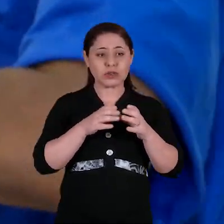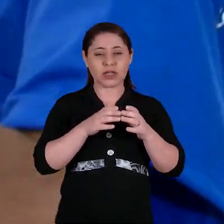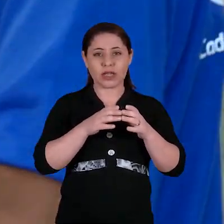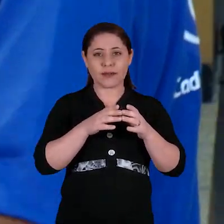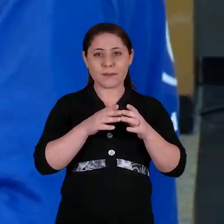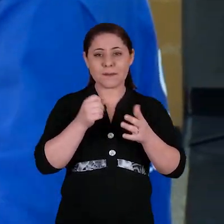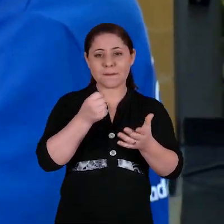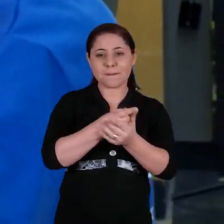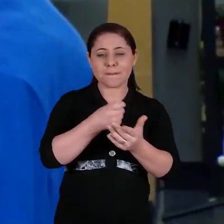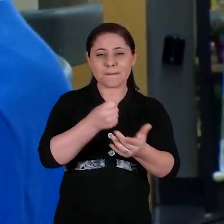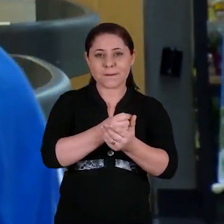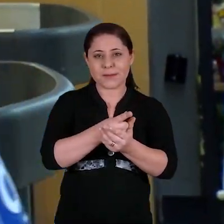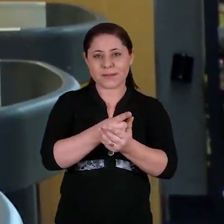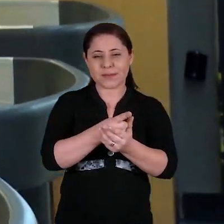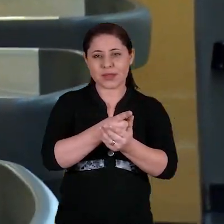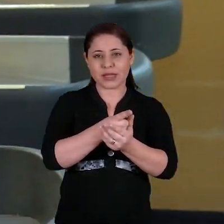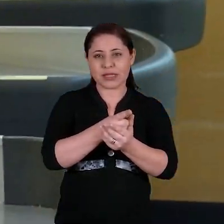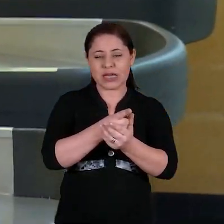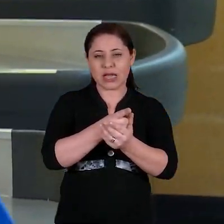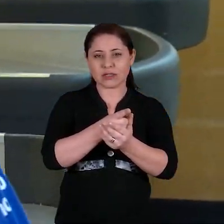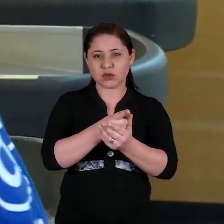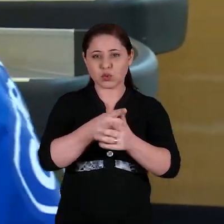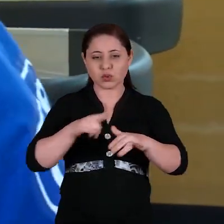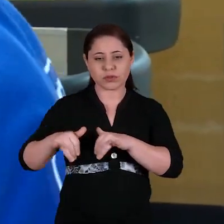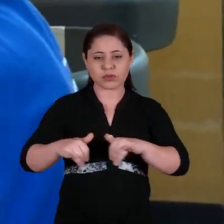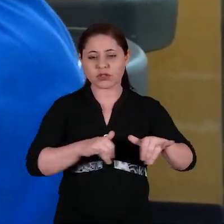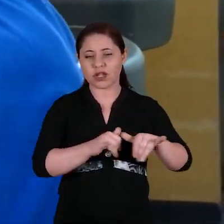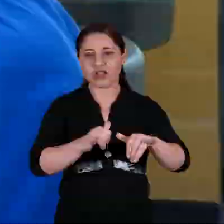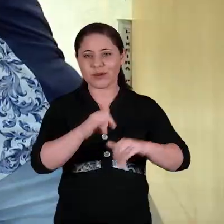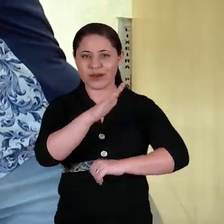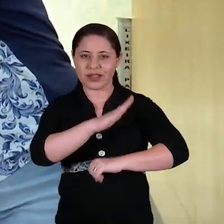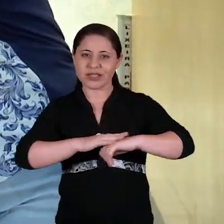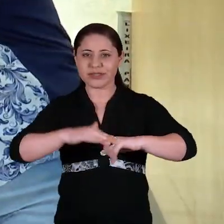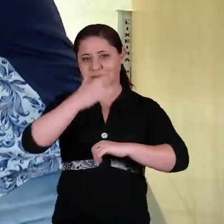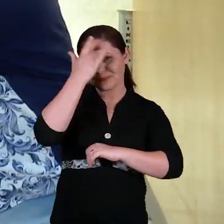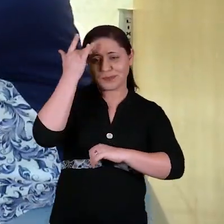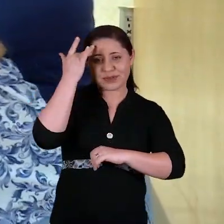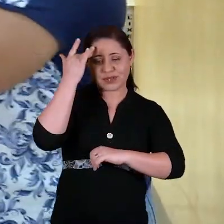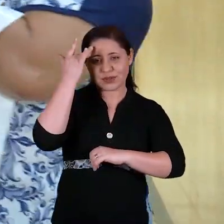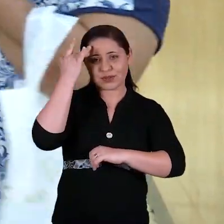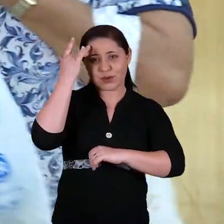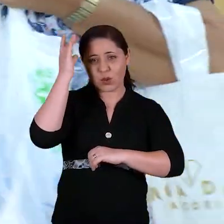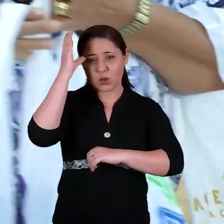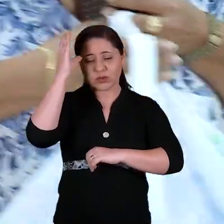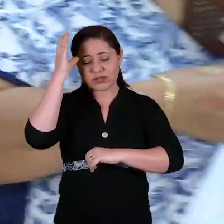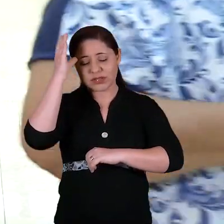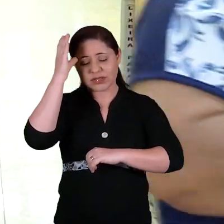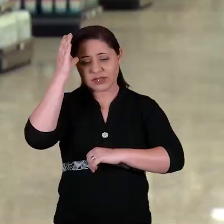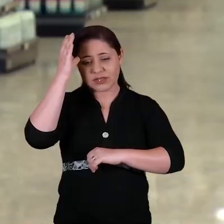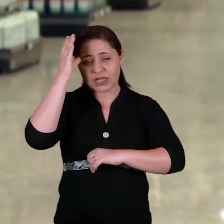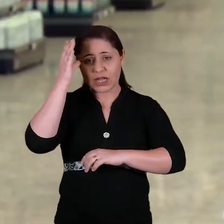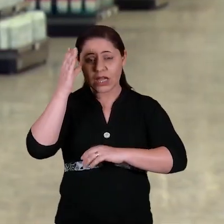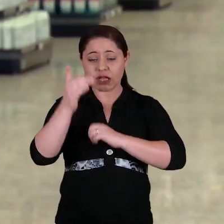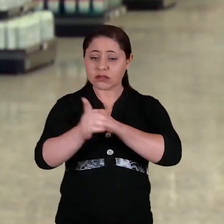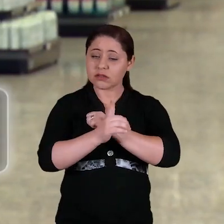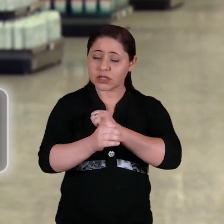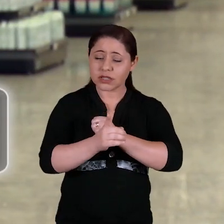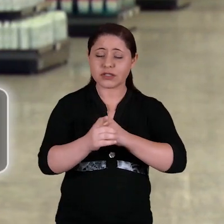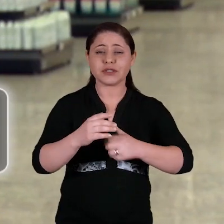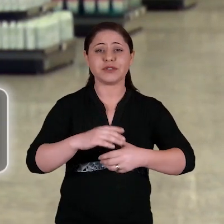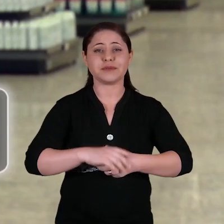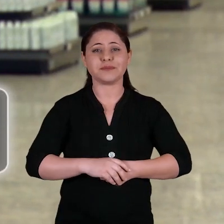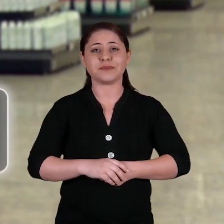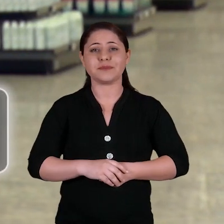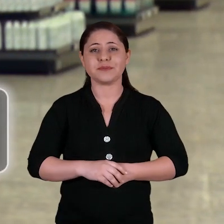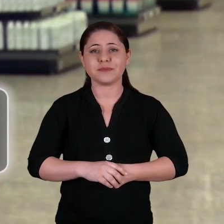a satisfação é lidar com o carinho e a compreensão de todas as pessoas que atende no dia a dia. A gente interage muito